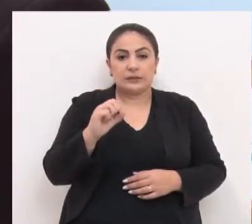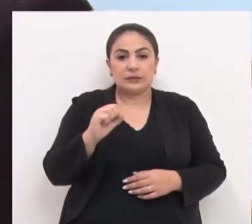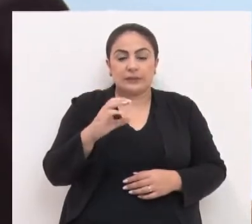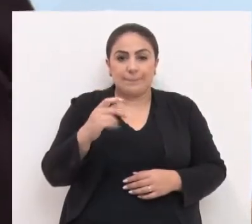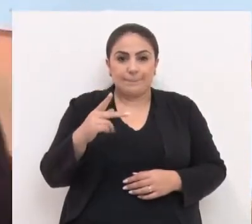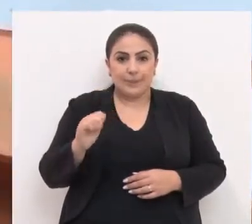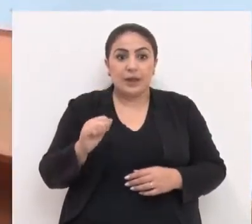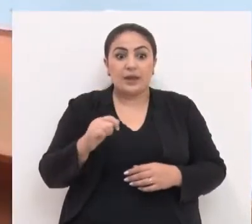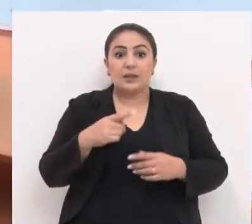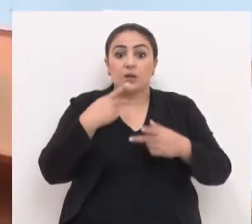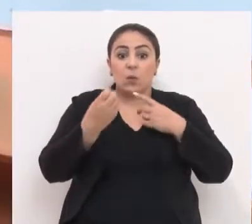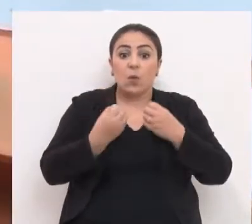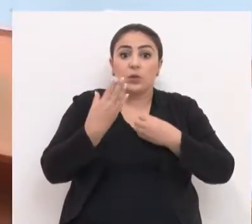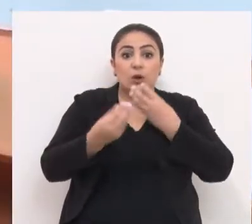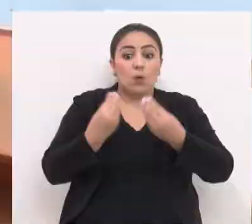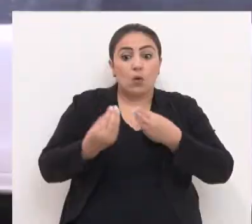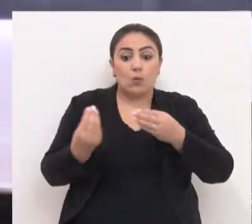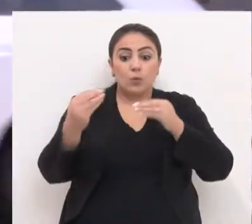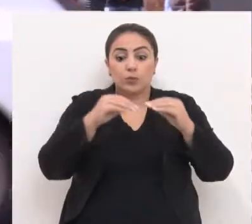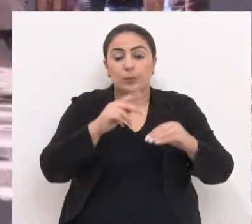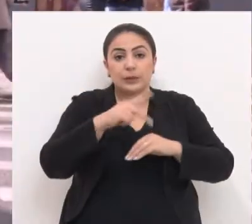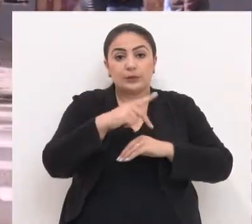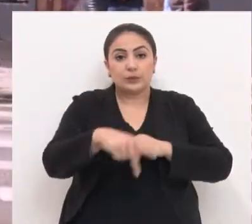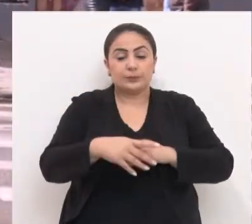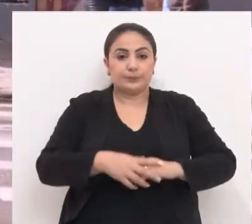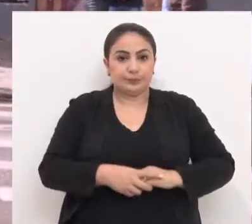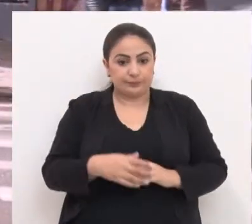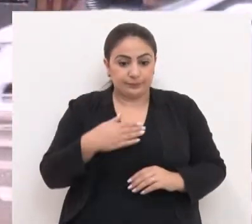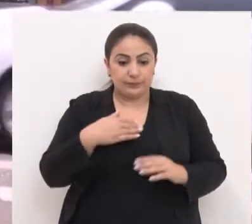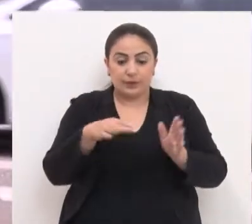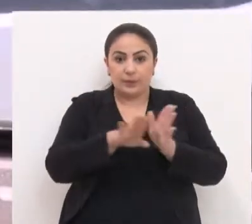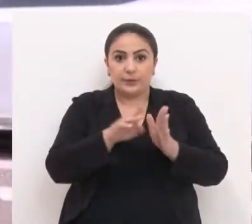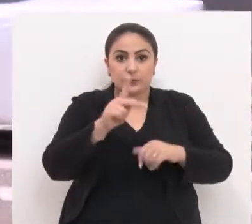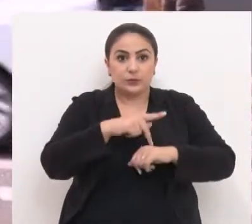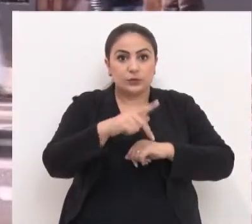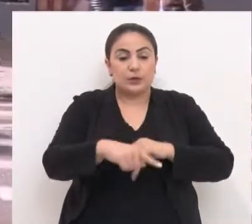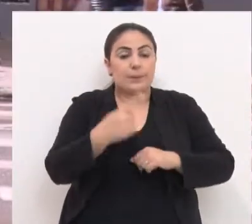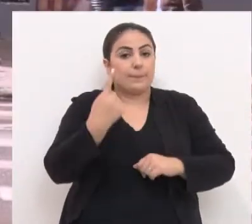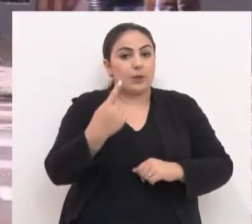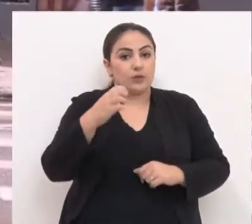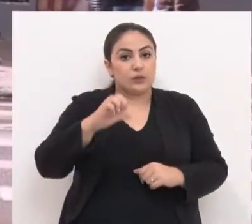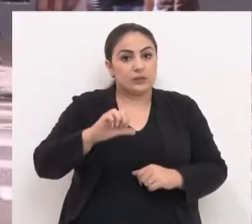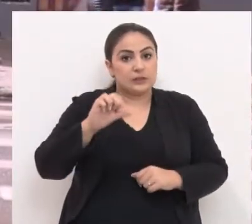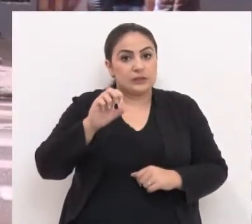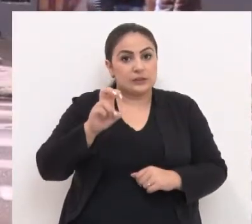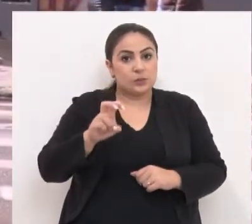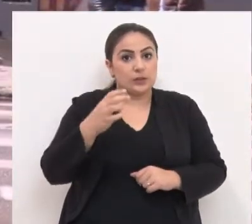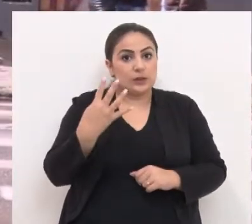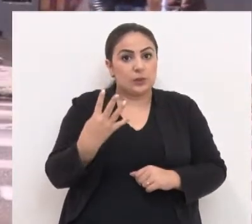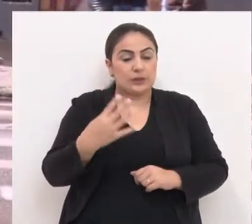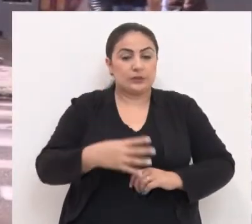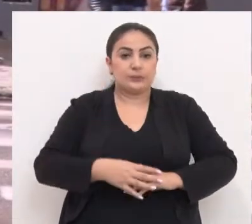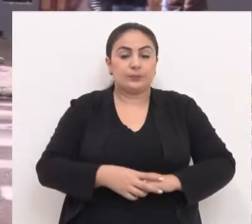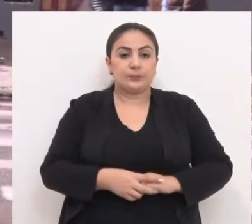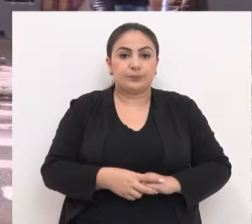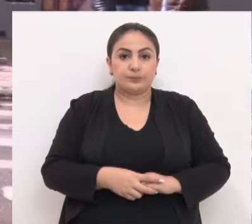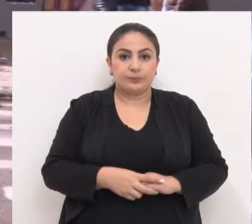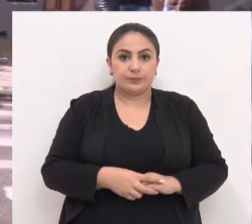e iniciou sua trajetória. Eu cheguei em Passo Fundo em 1954.